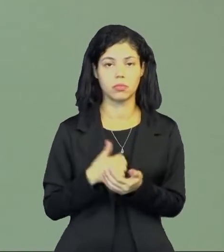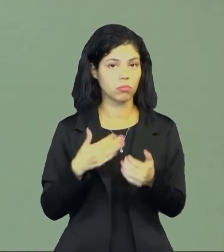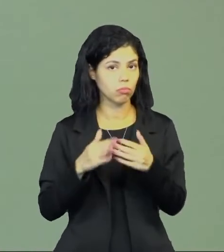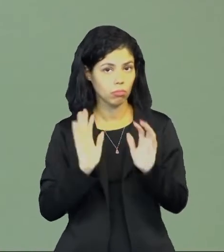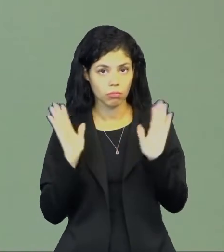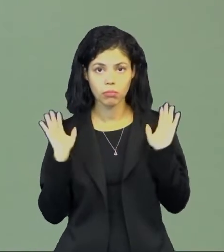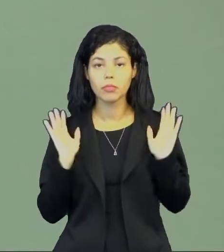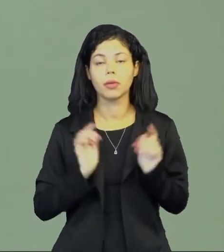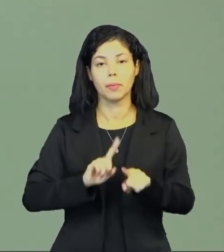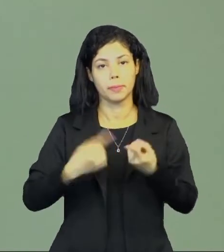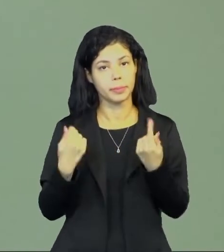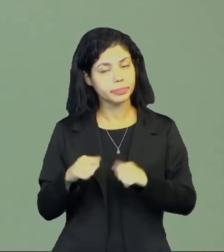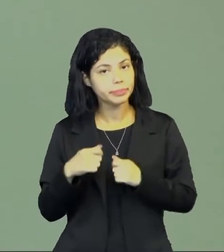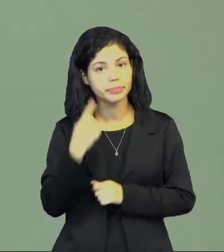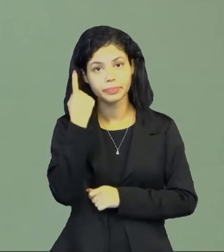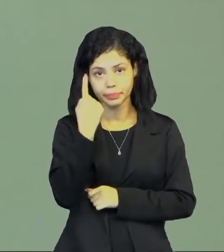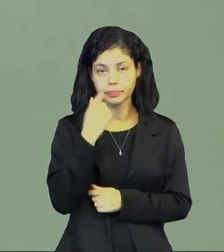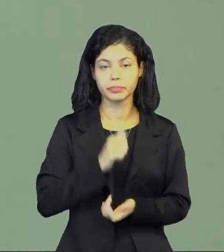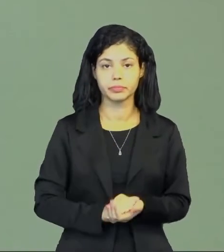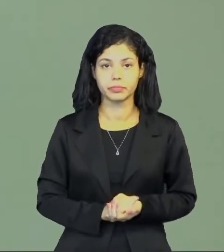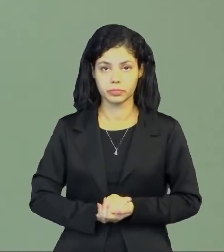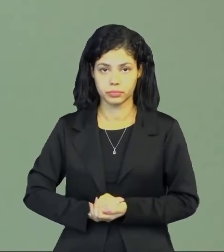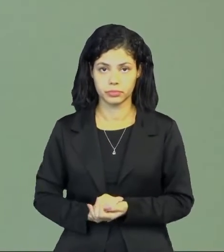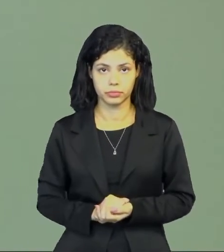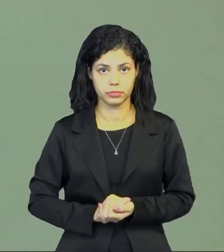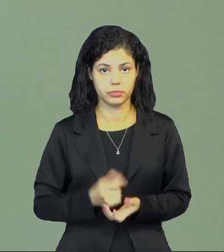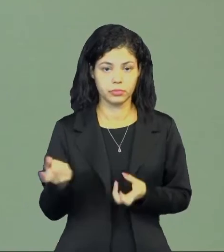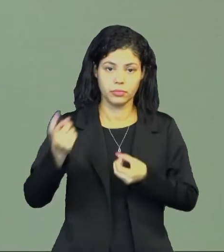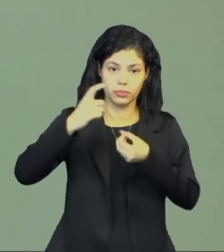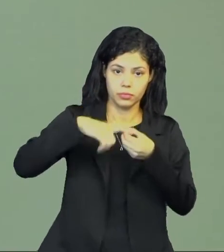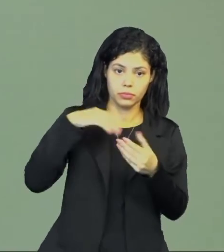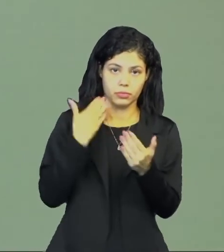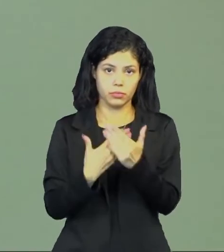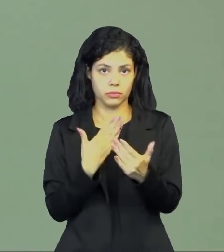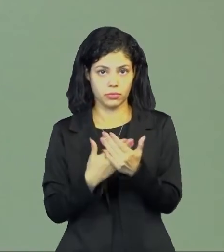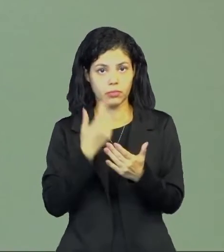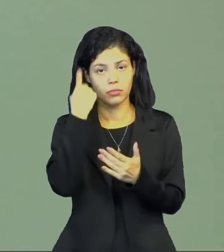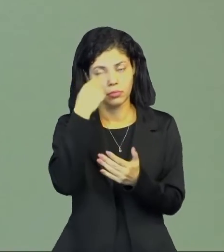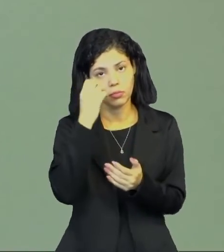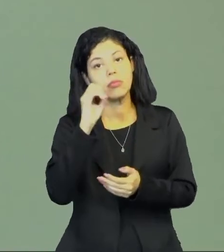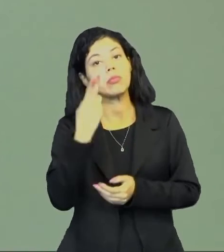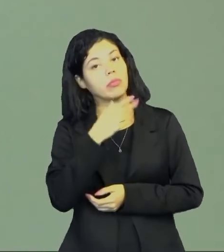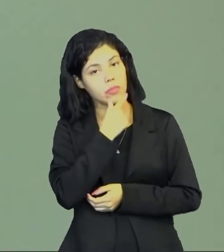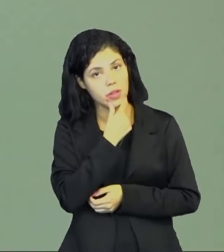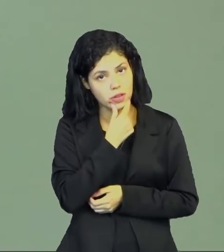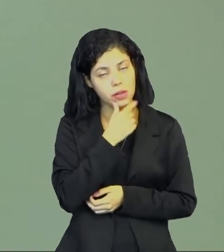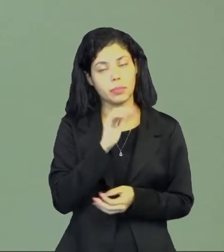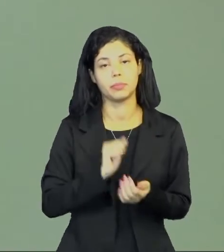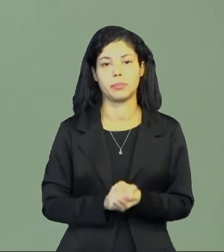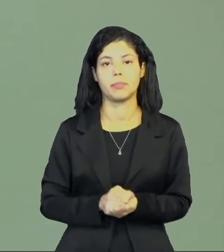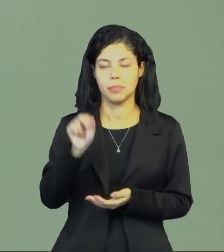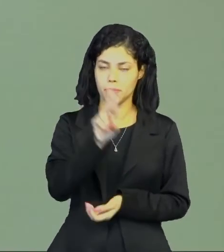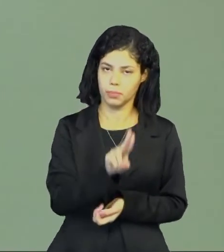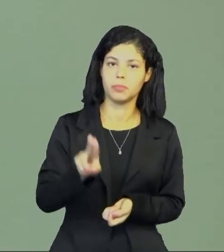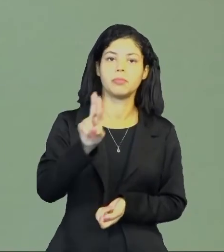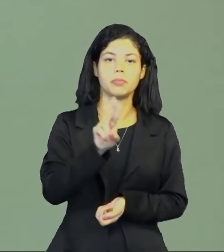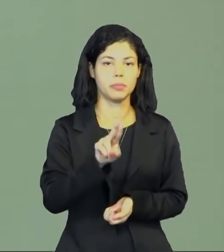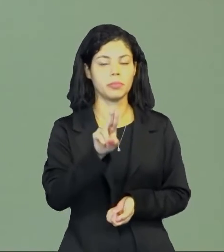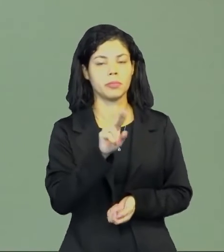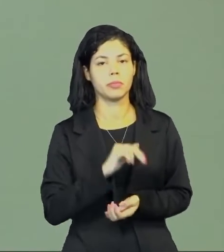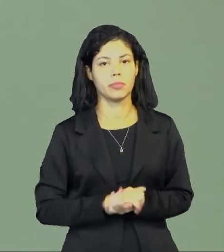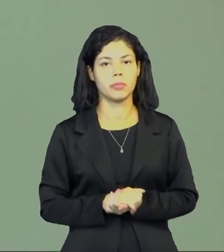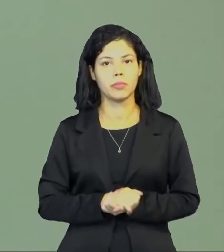ser qualquer uma, mas ela precisa de uma língua. Aí ela vai voltar a estudar de novo espanhol ou inglês para poder o quê? Para